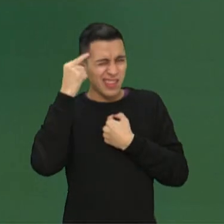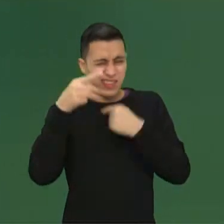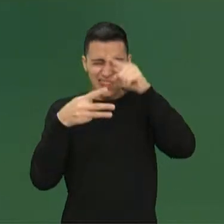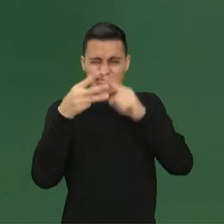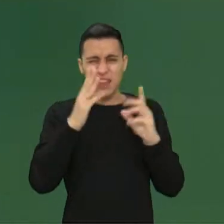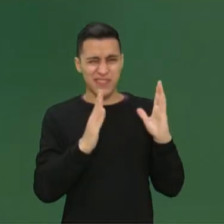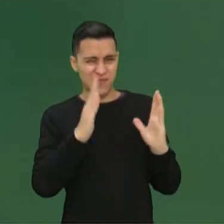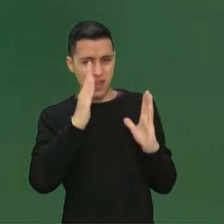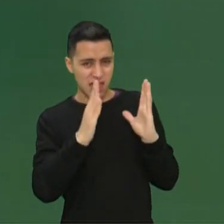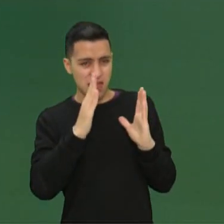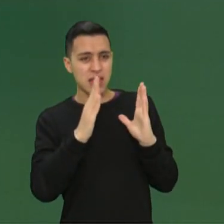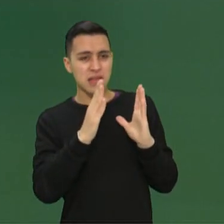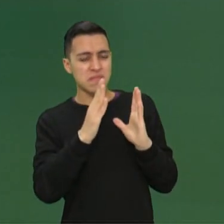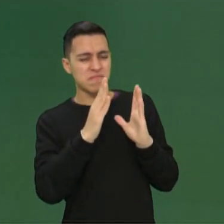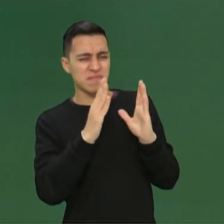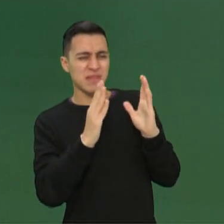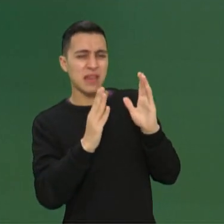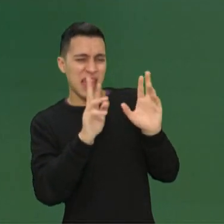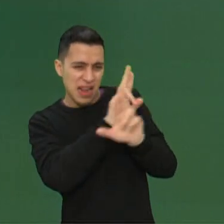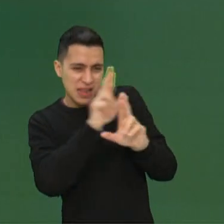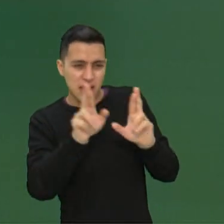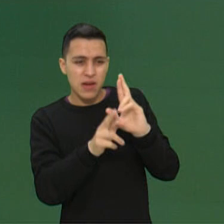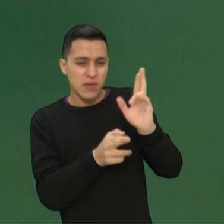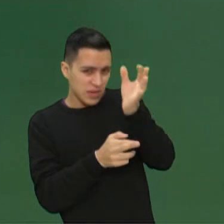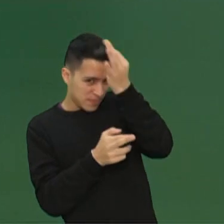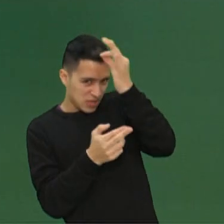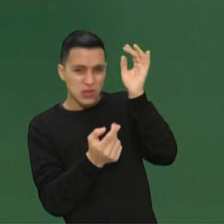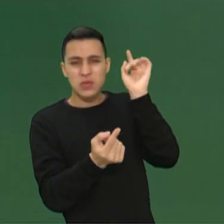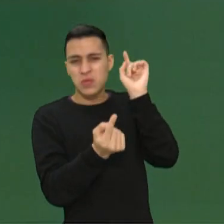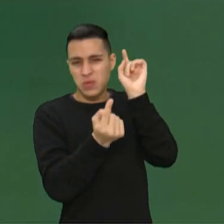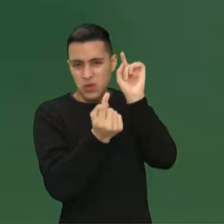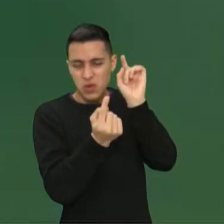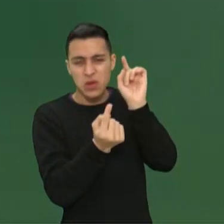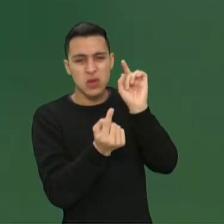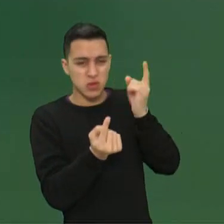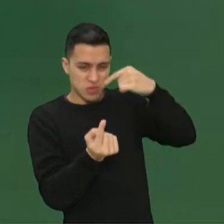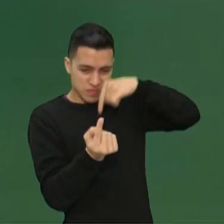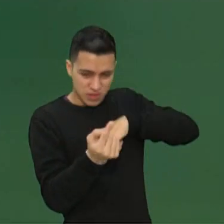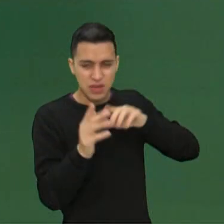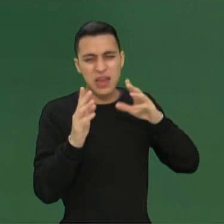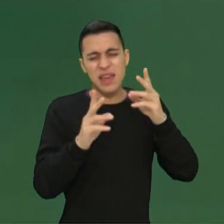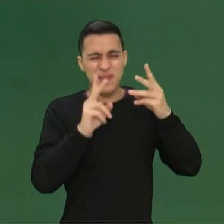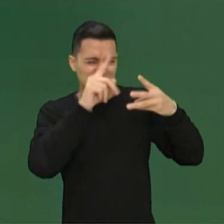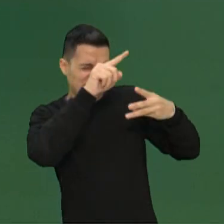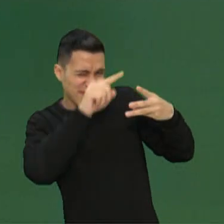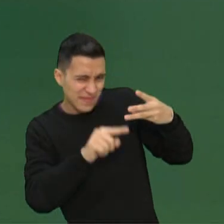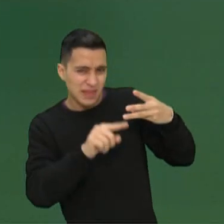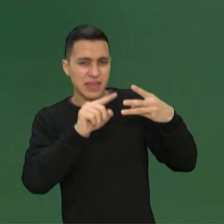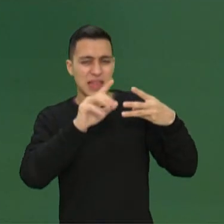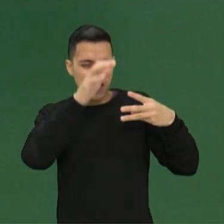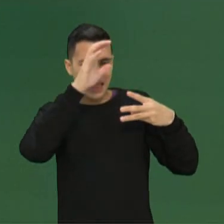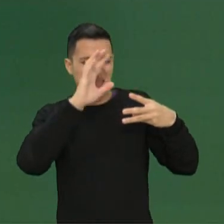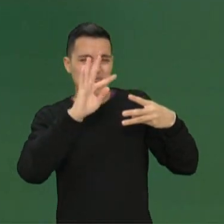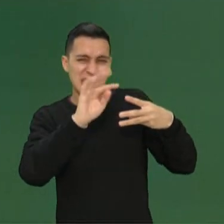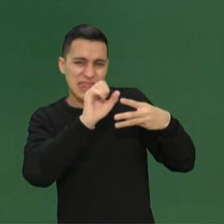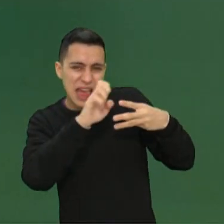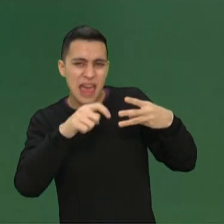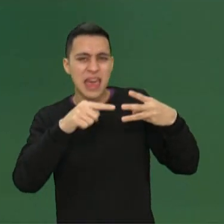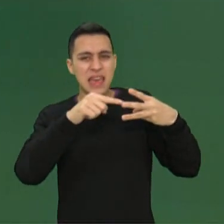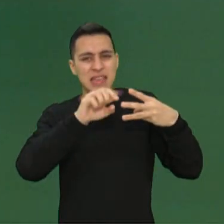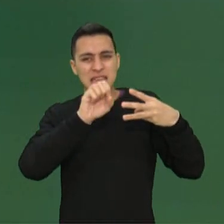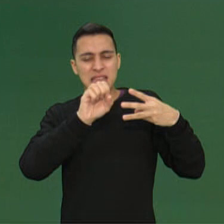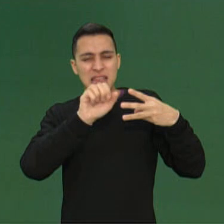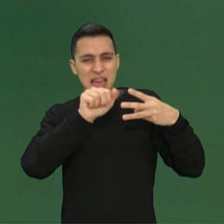dentro do espírito objetivo, tá? Tudo naqueles 3 pontos, tese, antítese, síntese. É sempre assim no pensamento do Hegel,